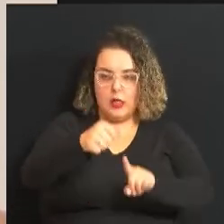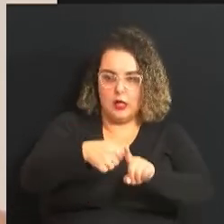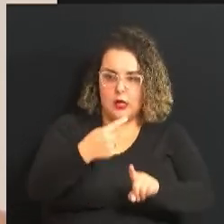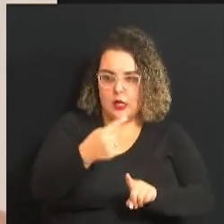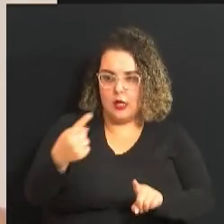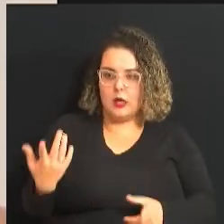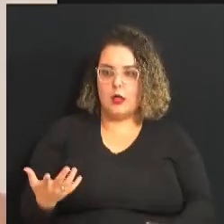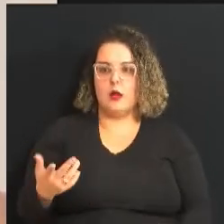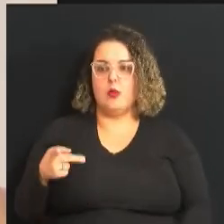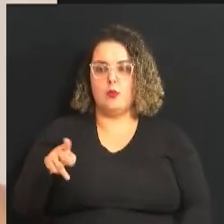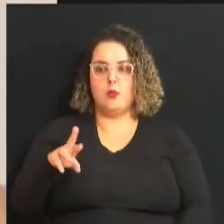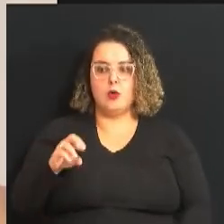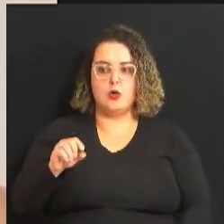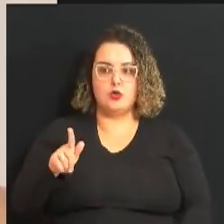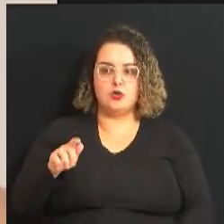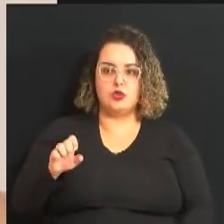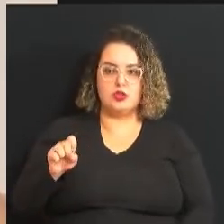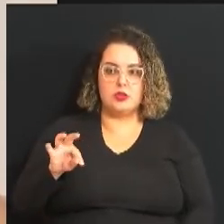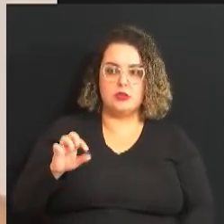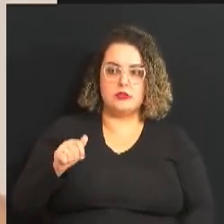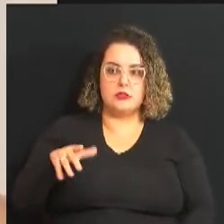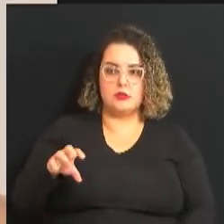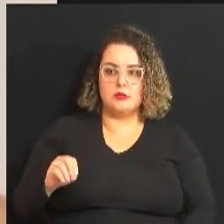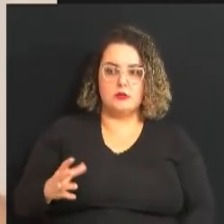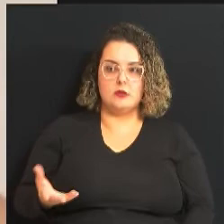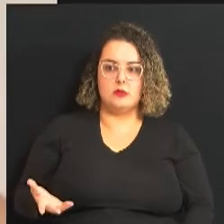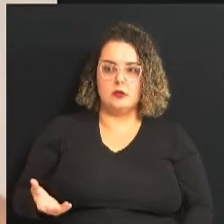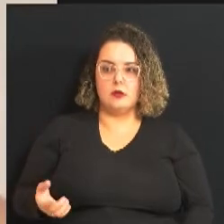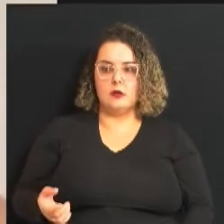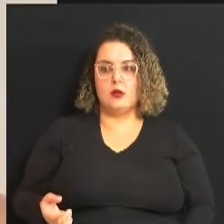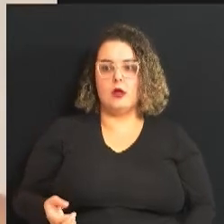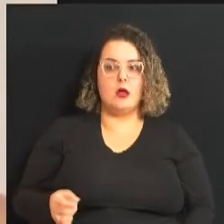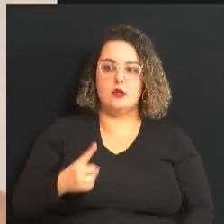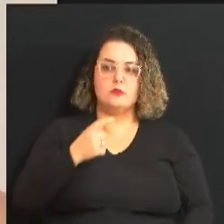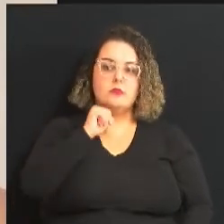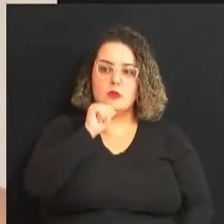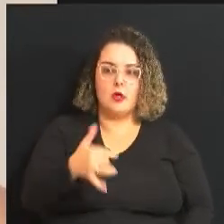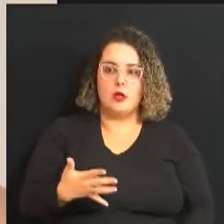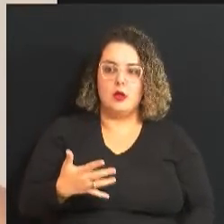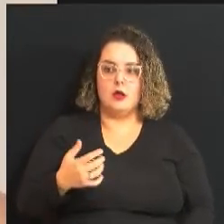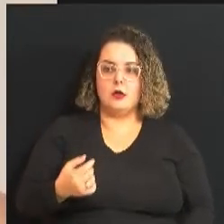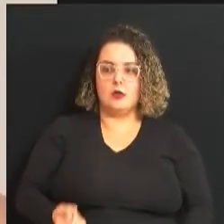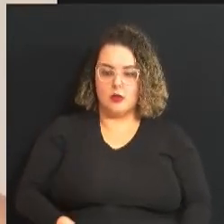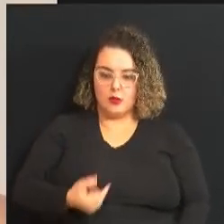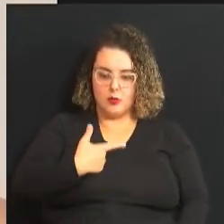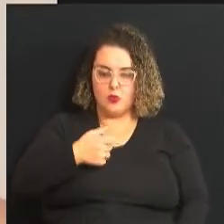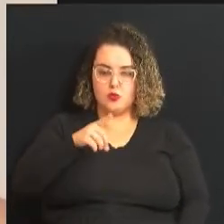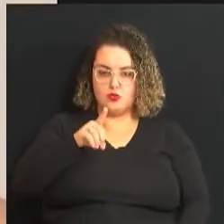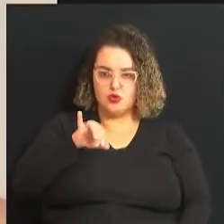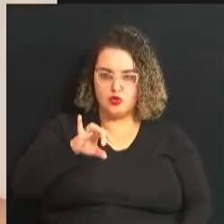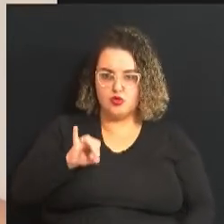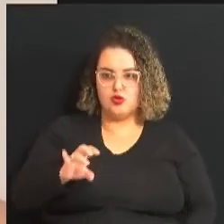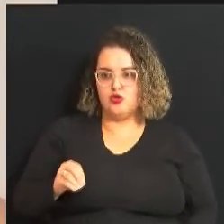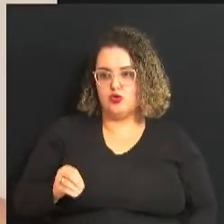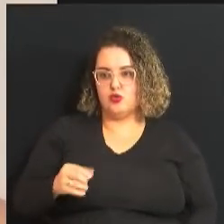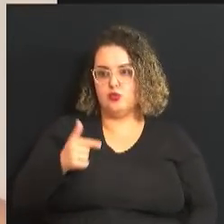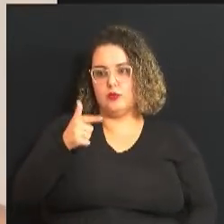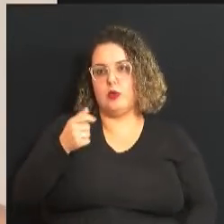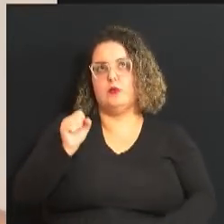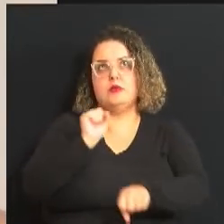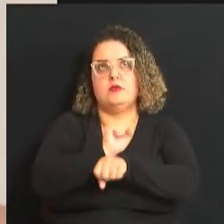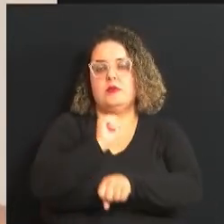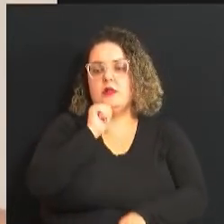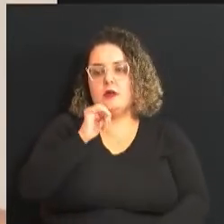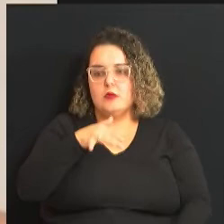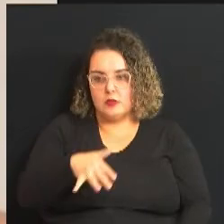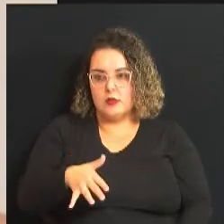progesterona, e já tem 1 ano que ela não menstrua, agora ela quer colocar um DIU. Não dá para esperar ela menstruar para colocar o DIU. Se ela estiver dentro do